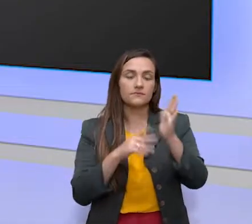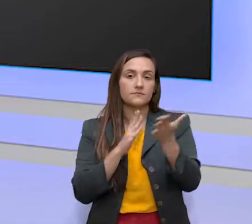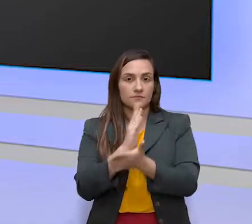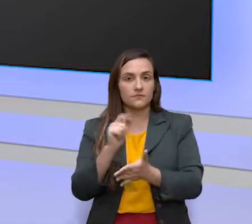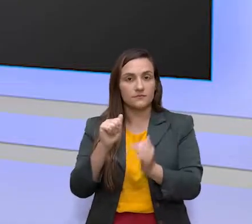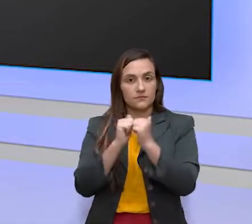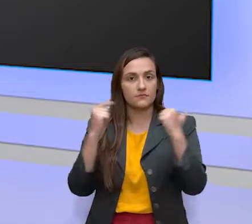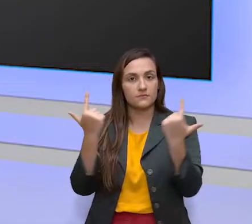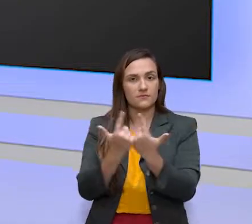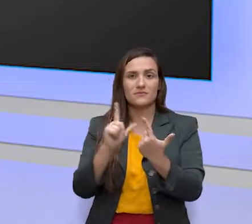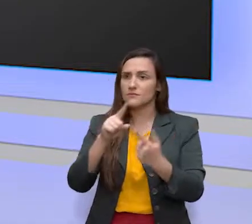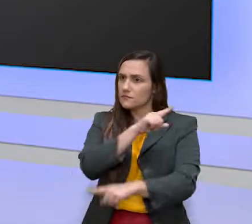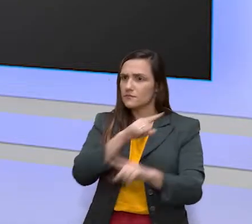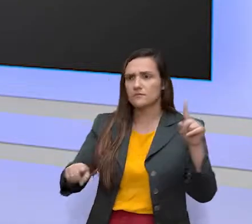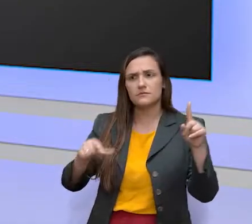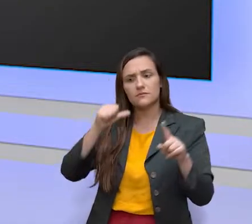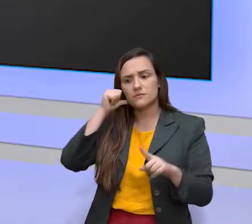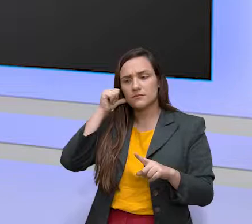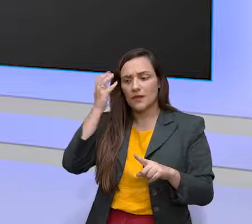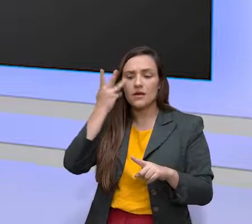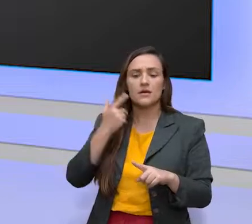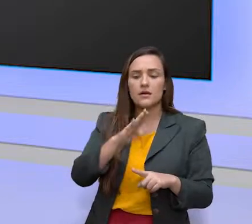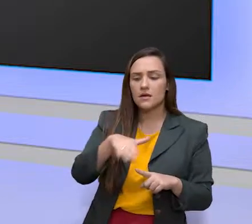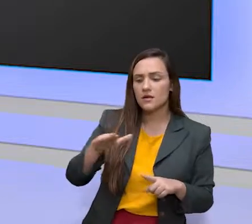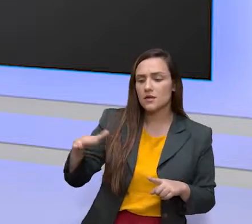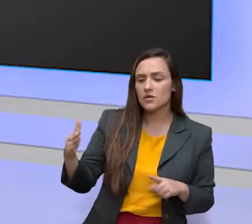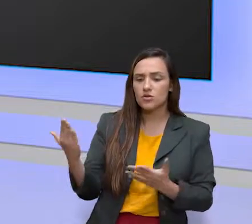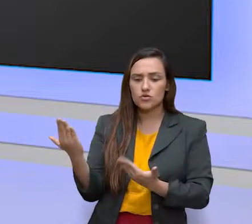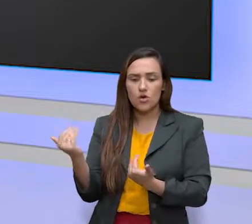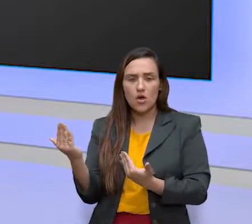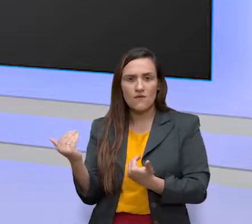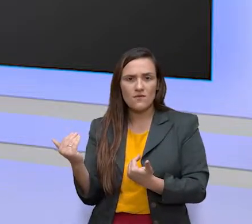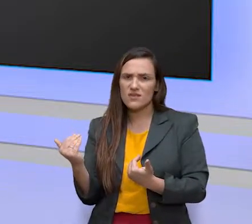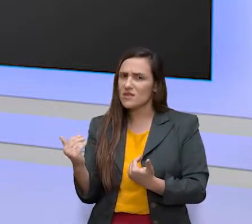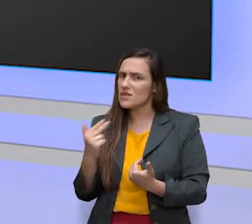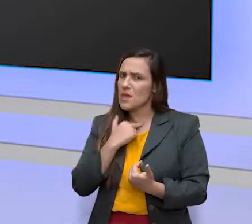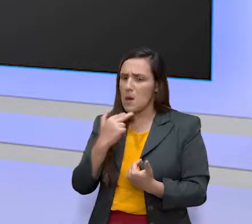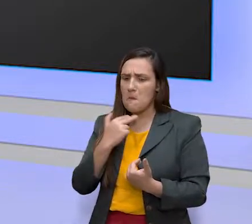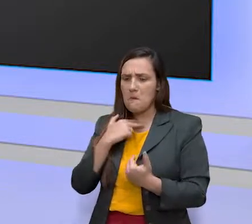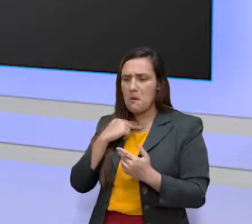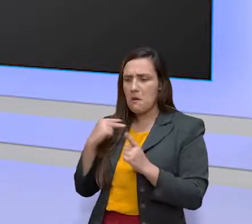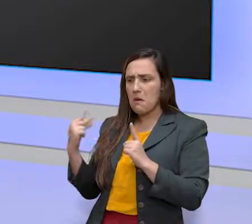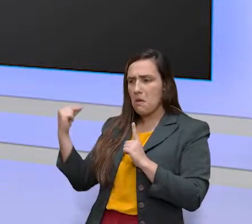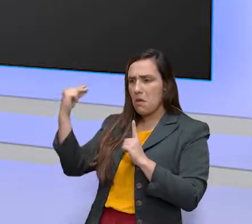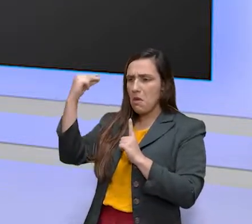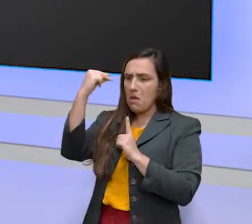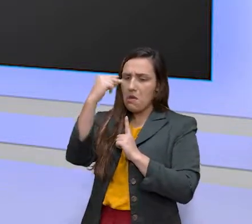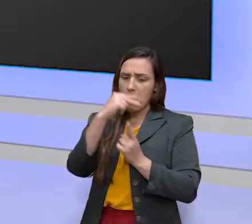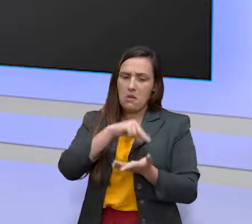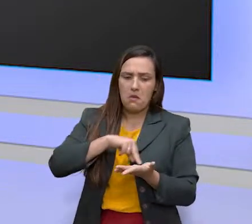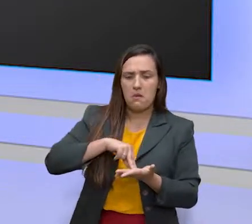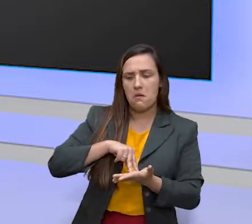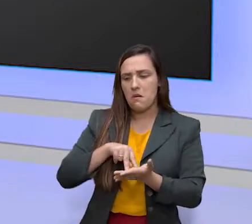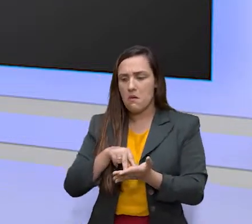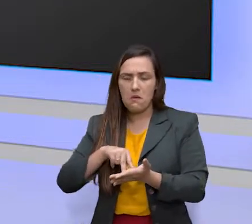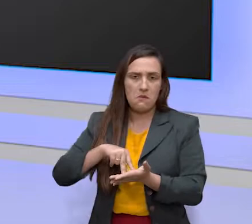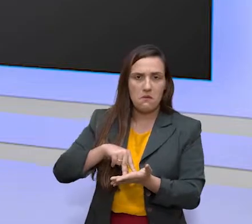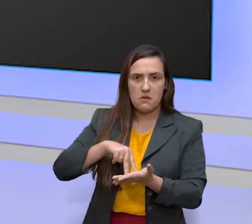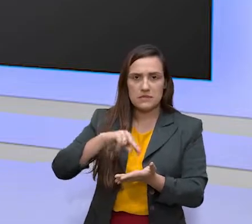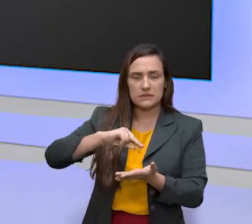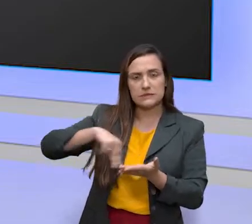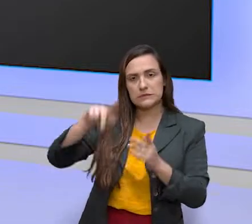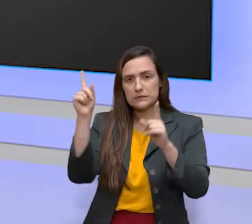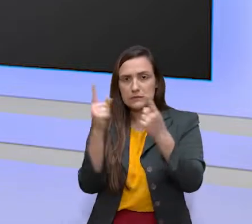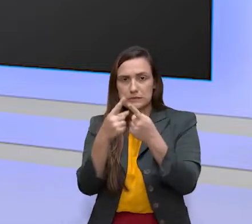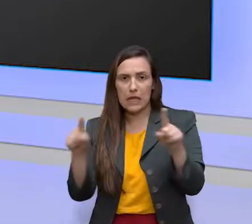projeto de lei aprovado na Alemes proíbe exposição de crianças e adolescentes no âmbito escolar a danças que aludam